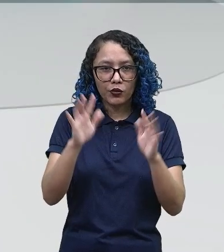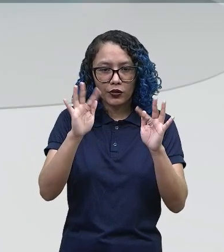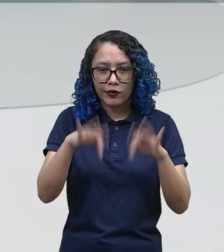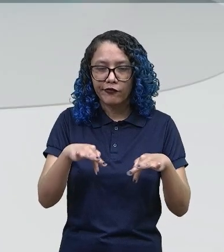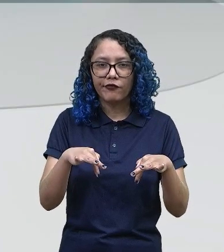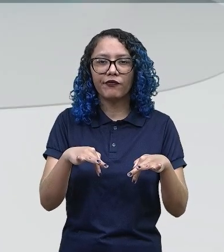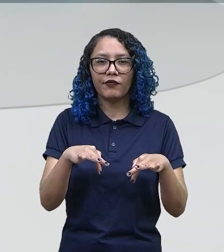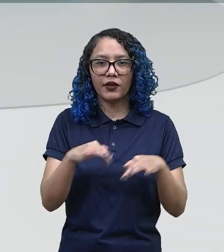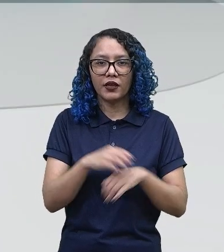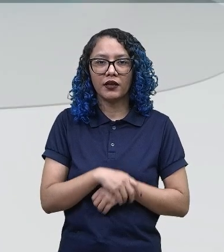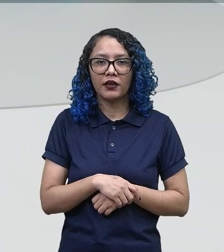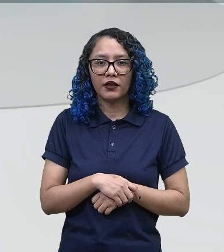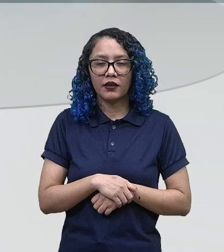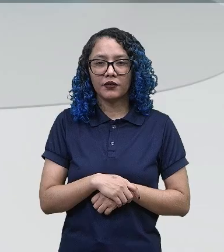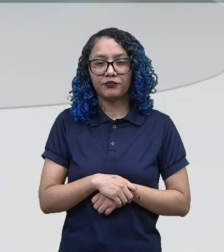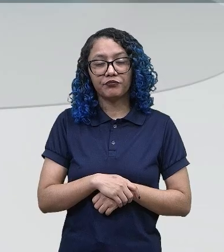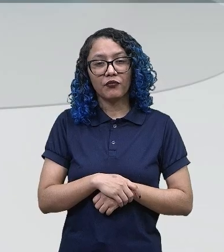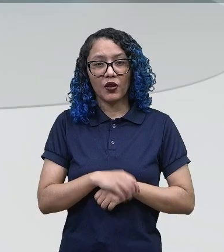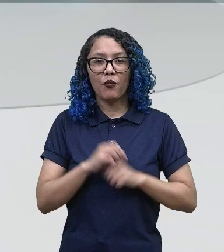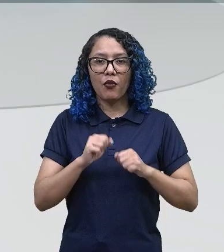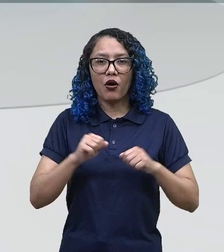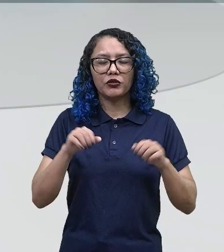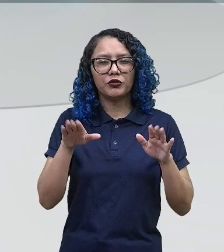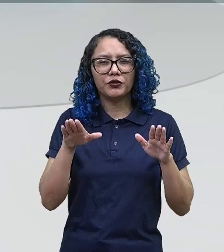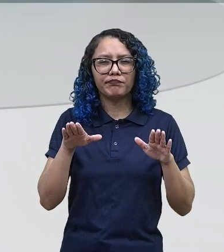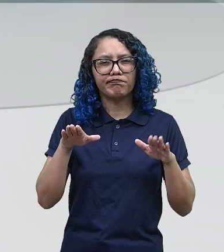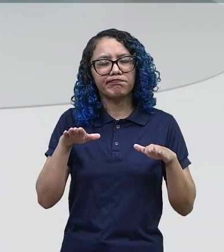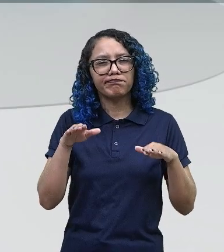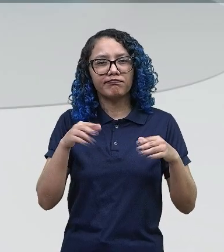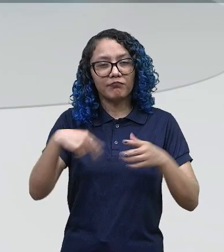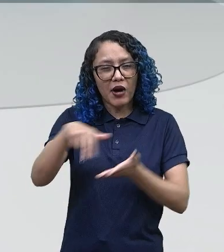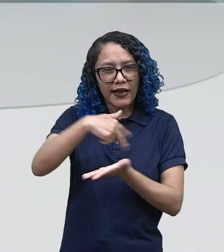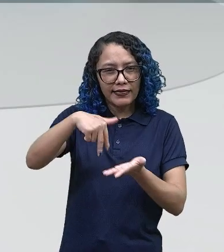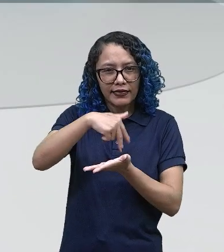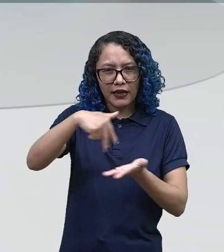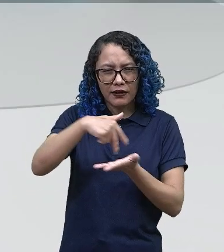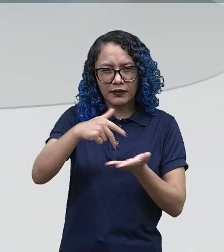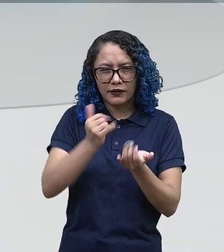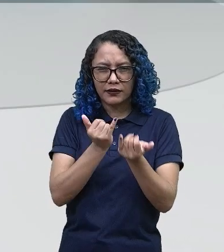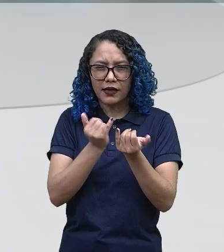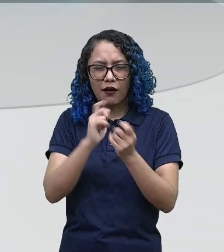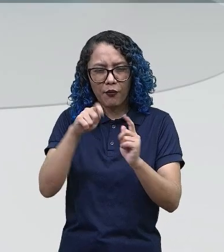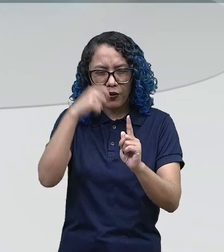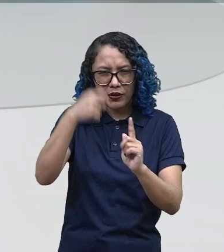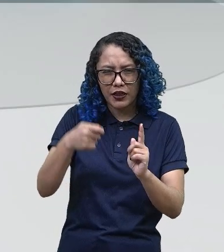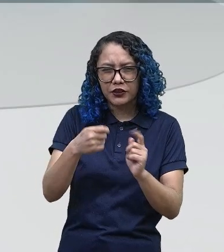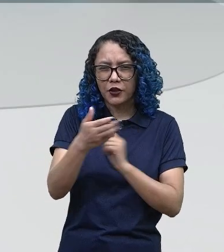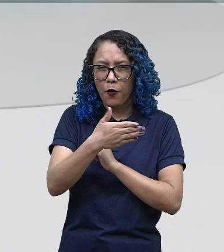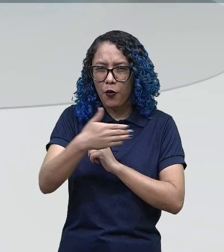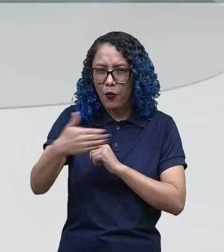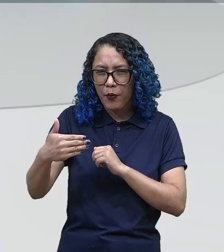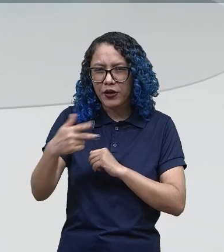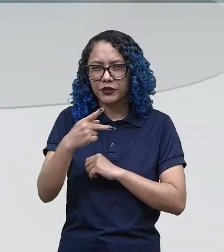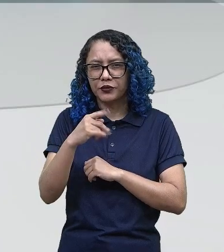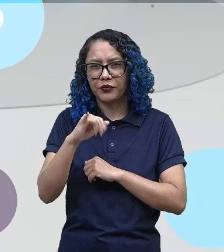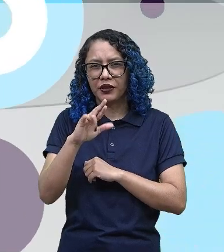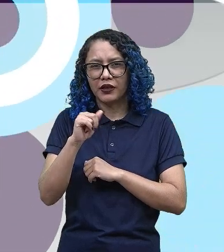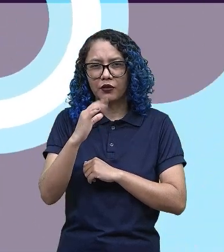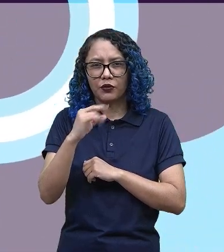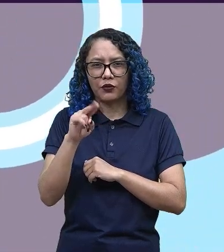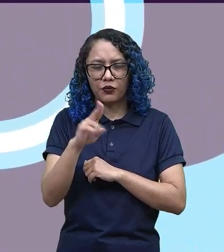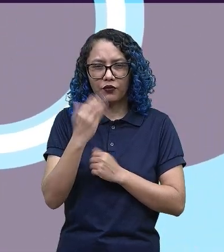braços e dança em homenagem ao pirarucu em torno do oponente. Vamos acompanhar um pouco do visual dessa luta?